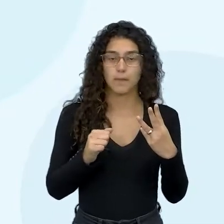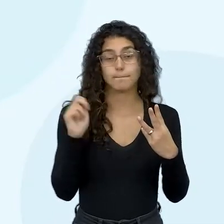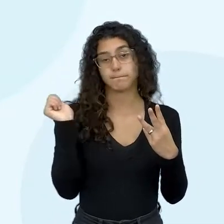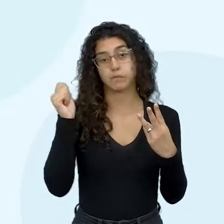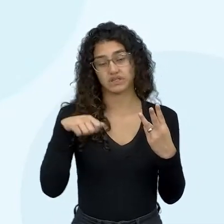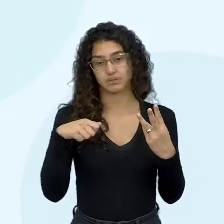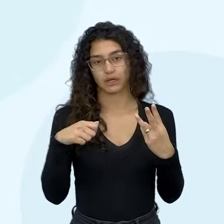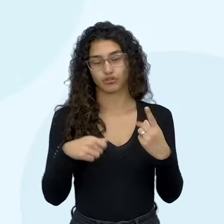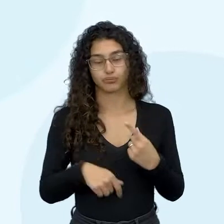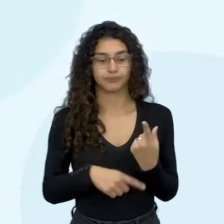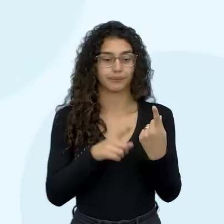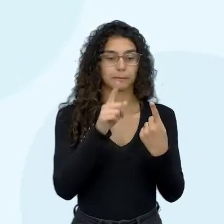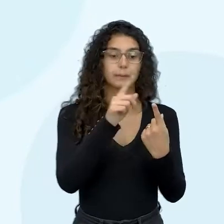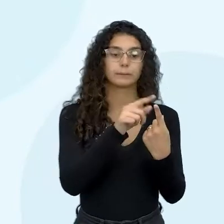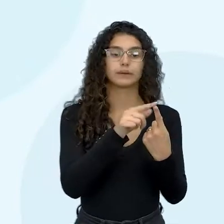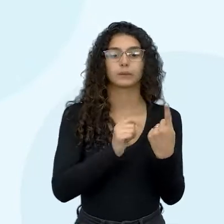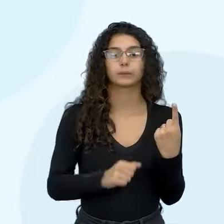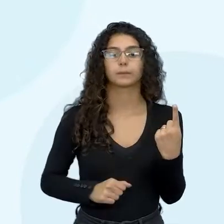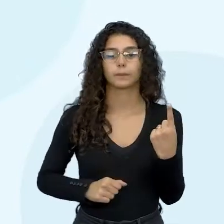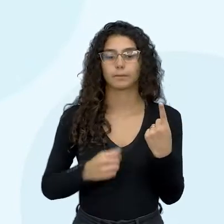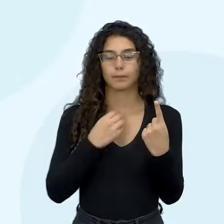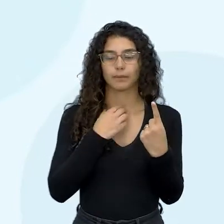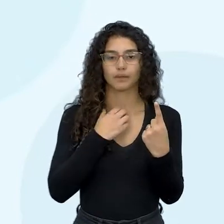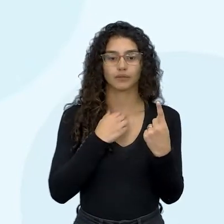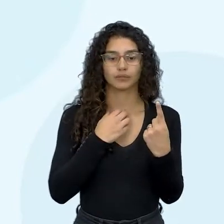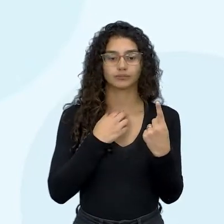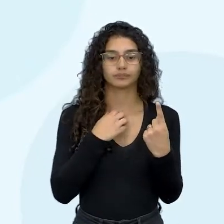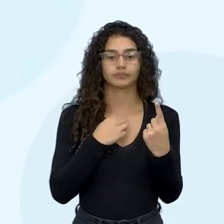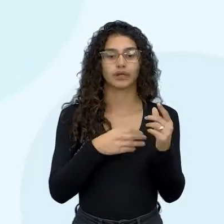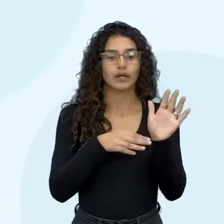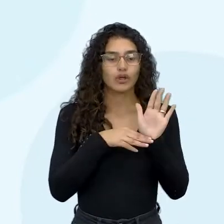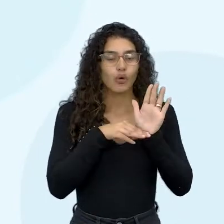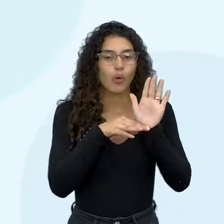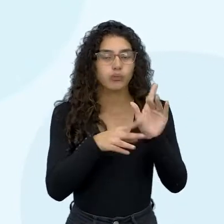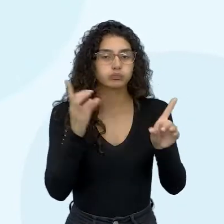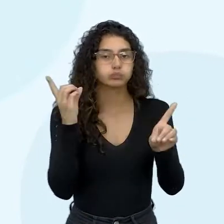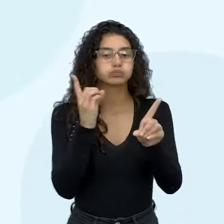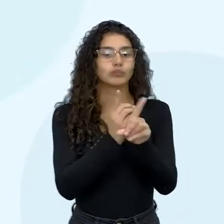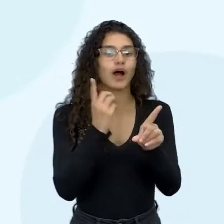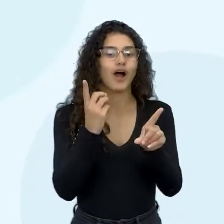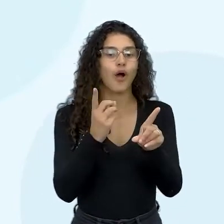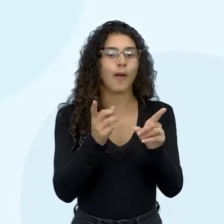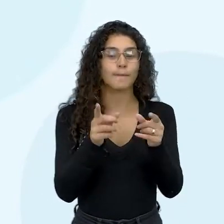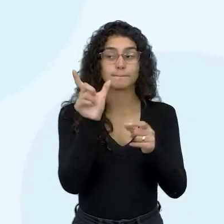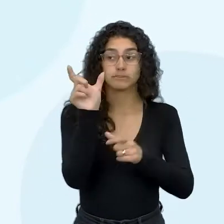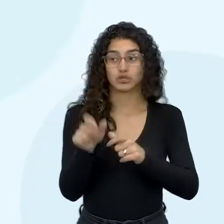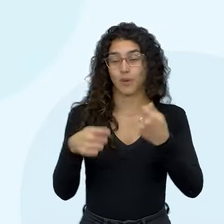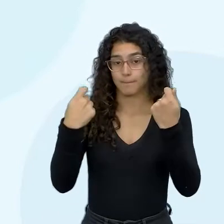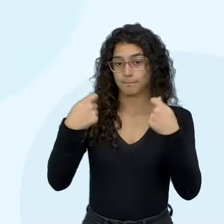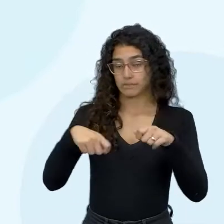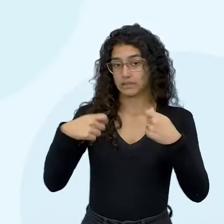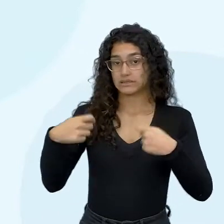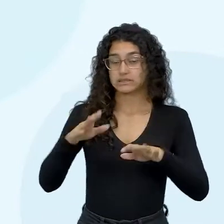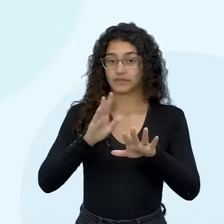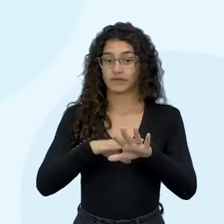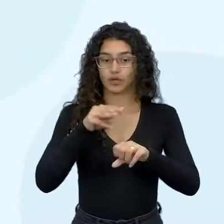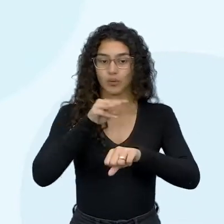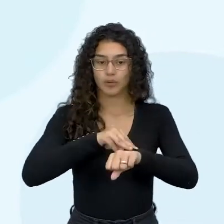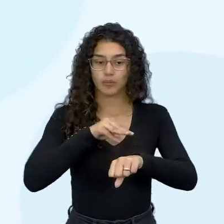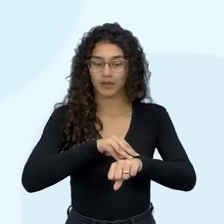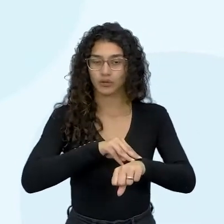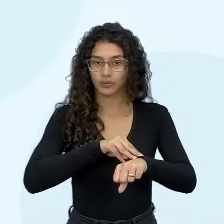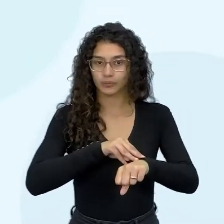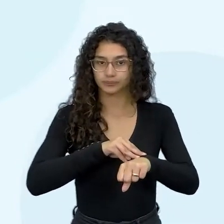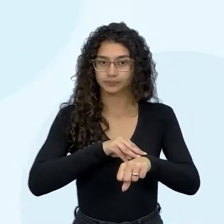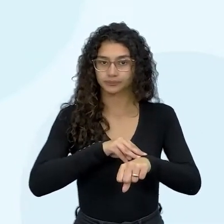tá? Então, a primeira coisa, ser a solução de uma necessidade das pessoas, ou